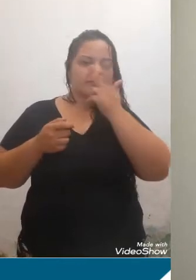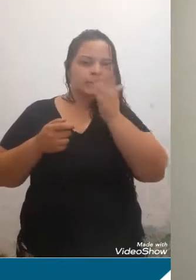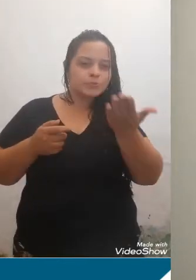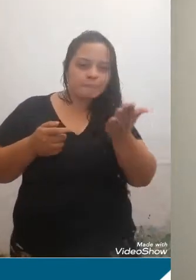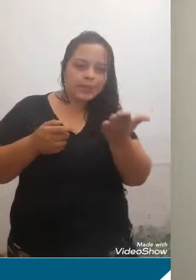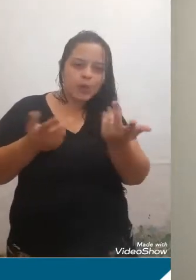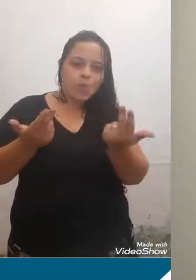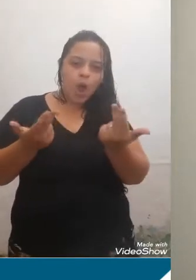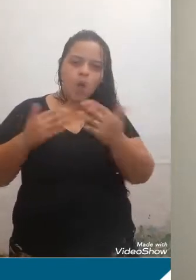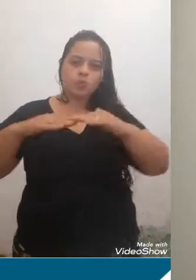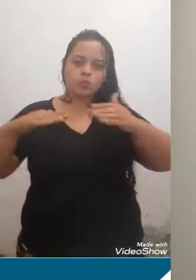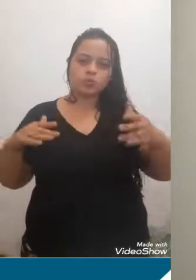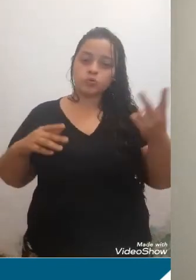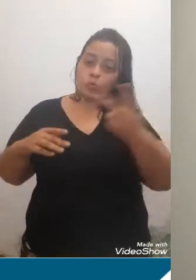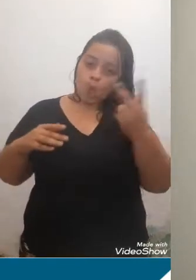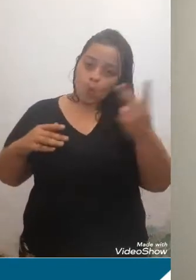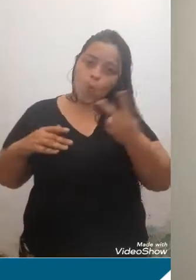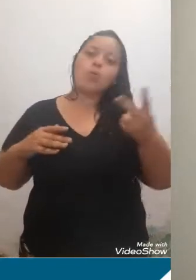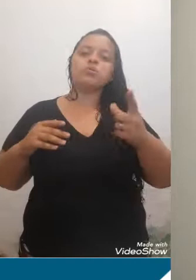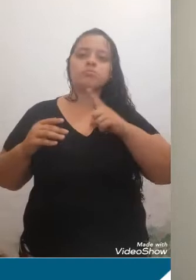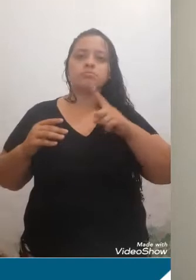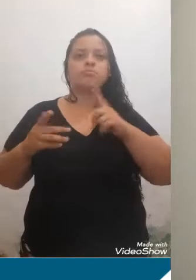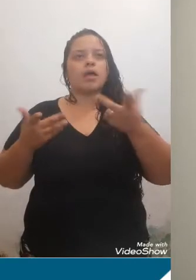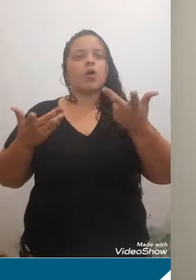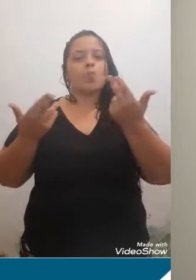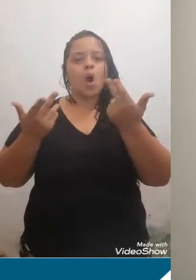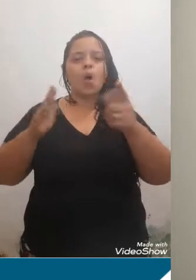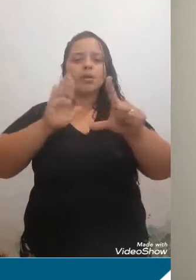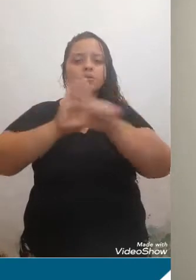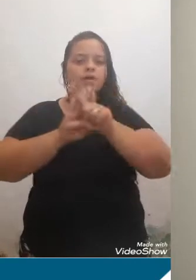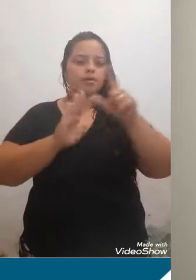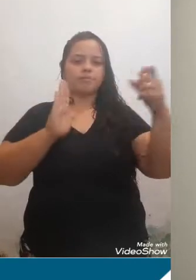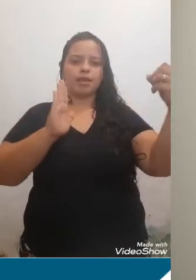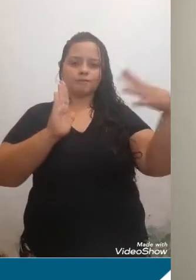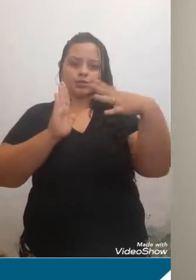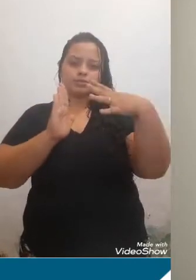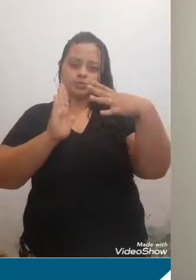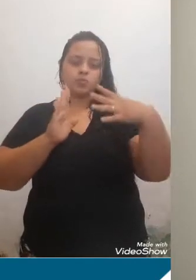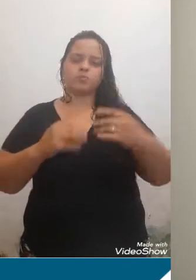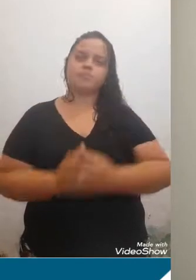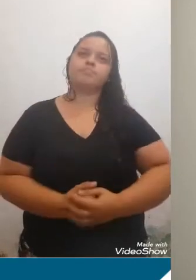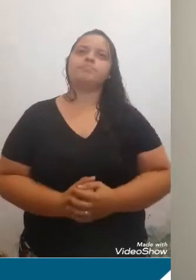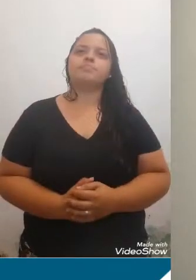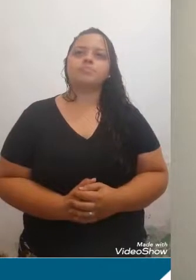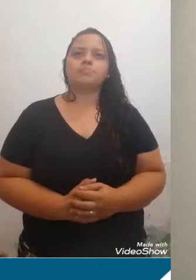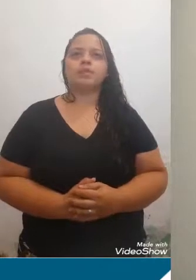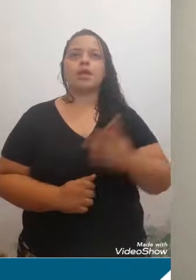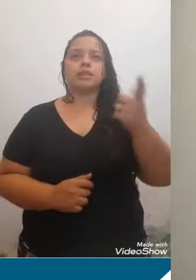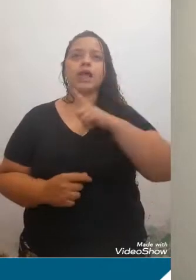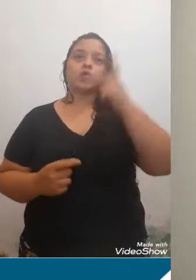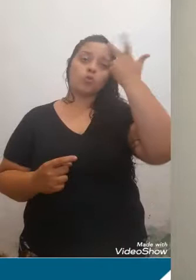superfície espelhada, ok? Para os dois casos, as leis da reflexão vão valer, ok? Vamos